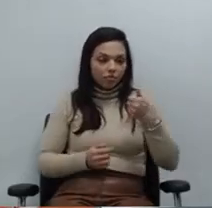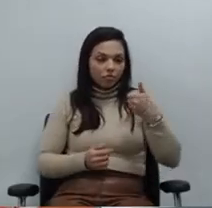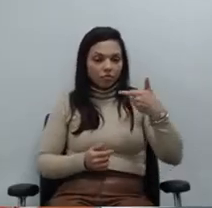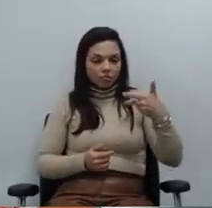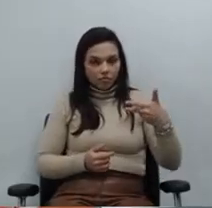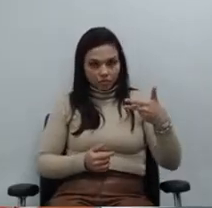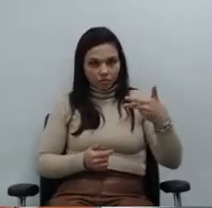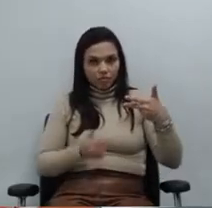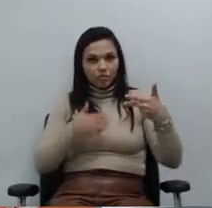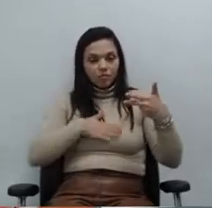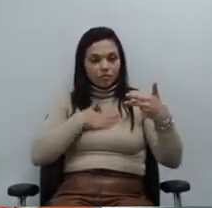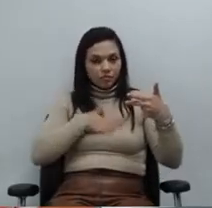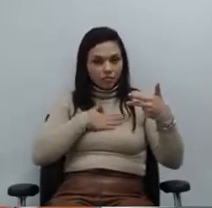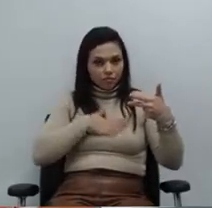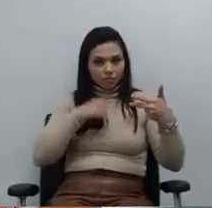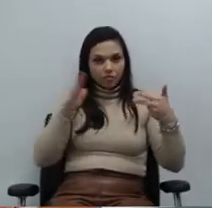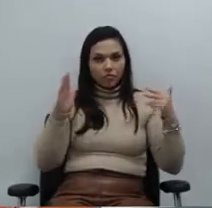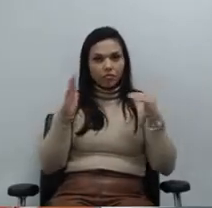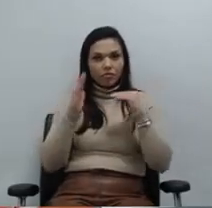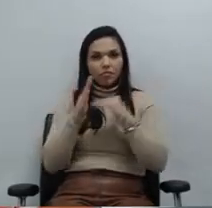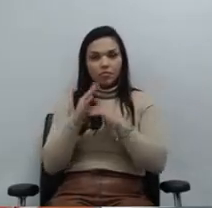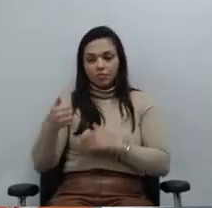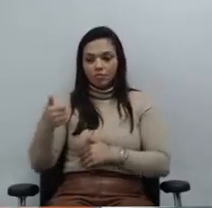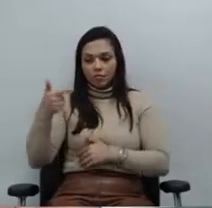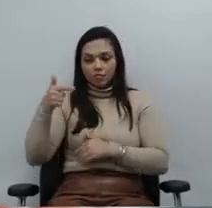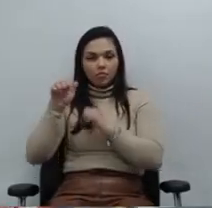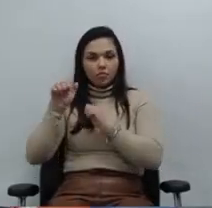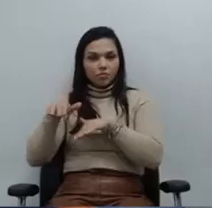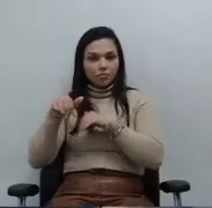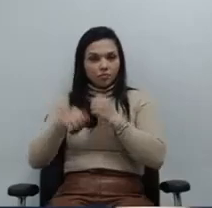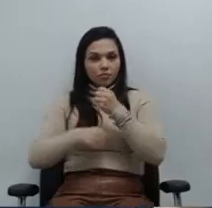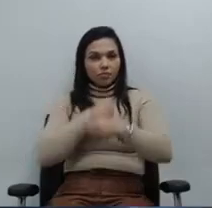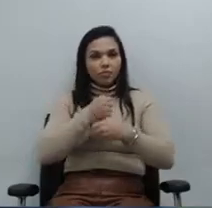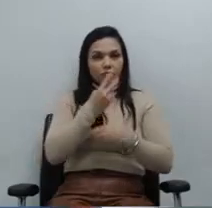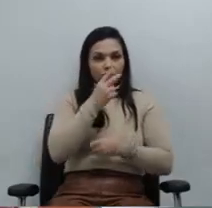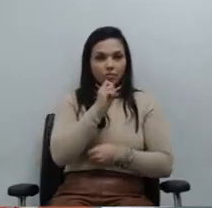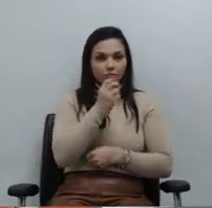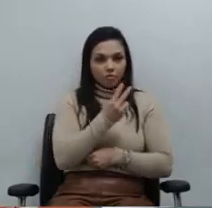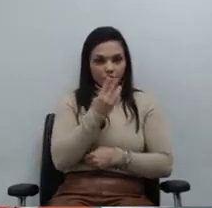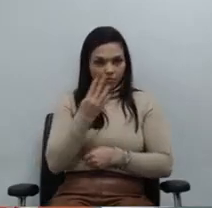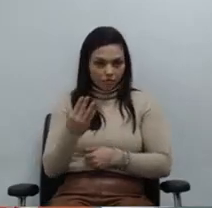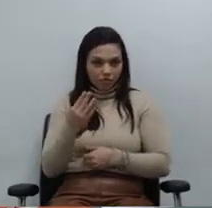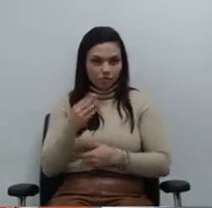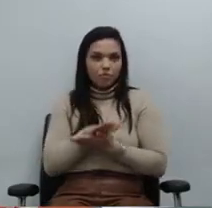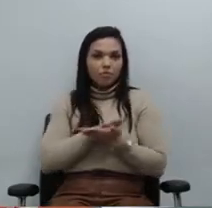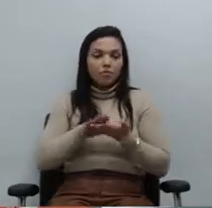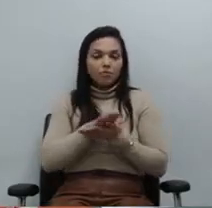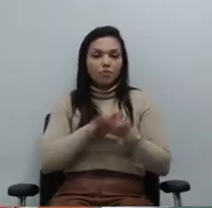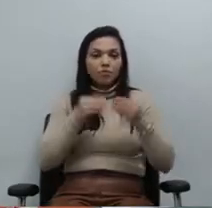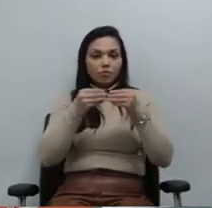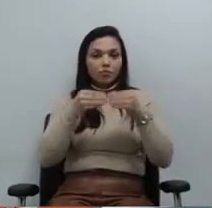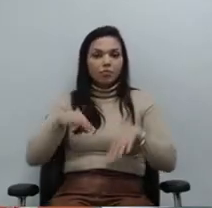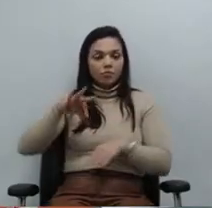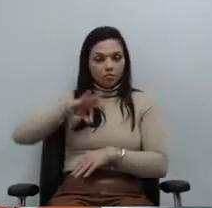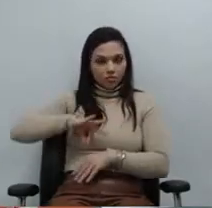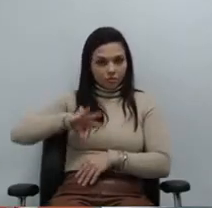12 de setembro de 2024, sem prejuízo da remuneração, com fundamento no artigo 2º-A da deliberação